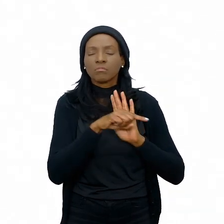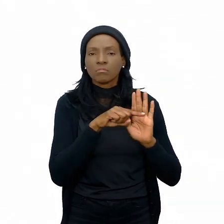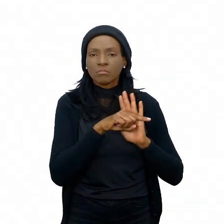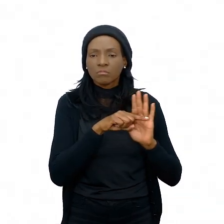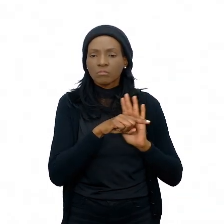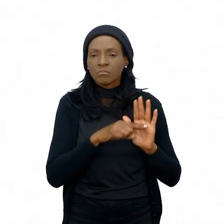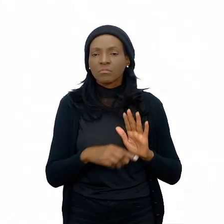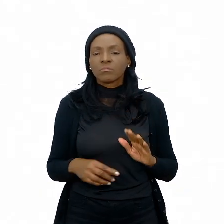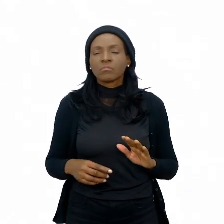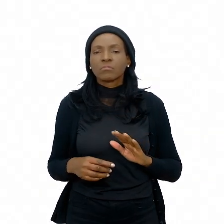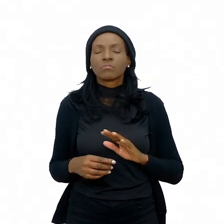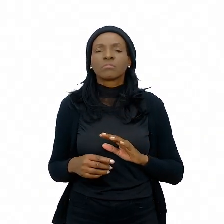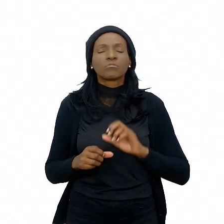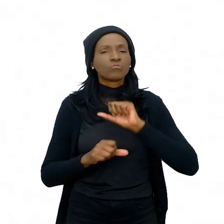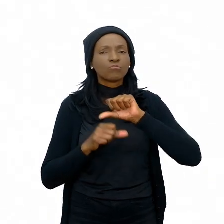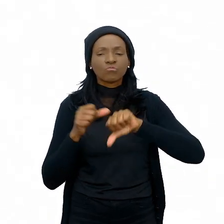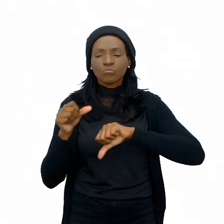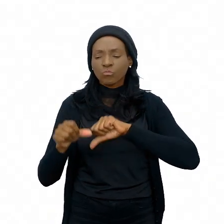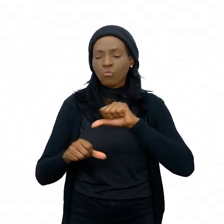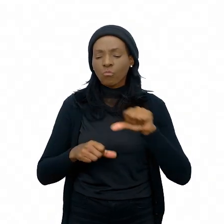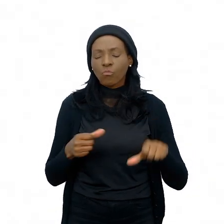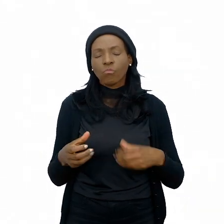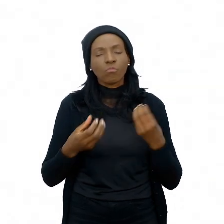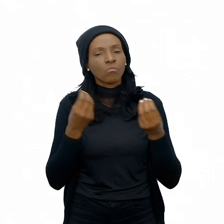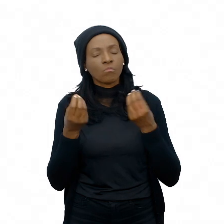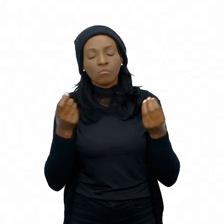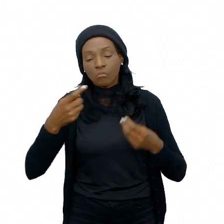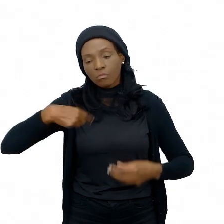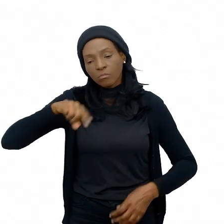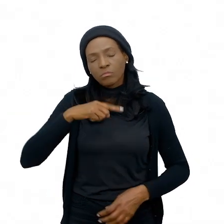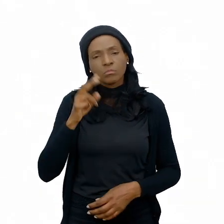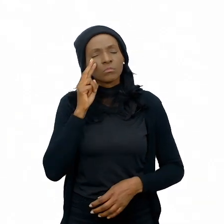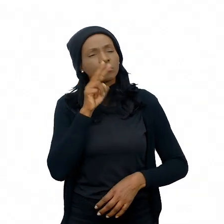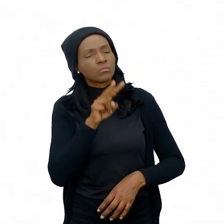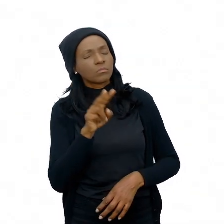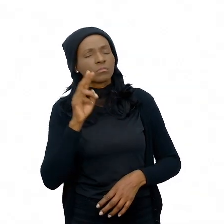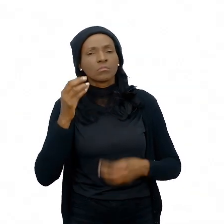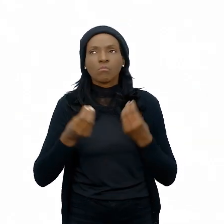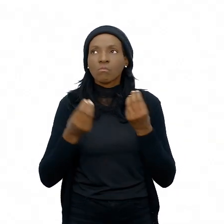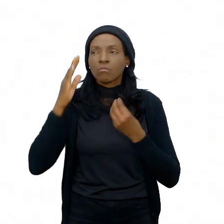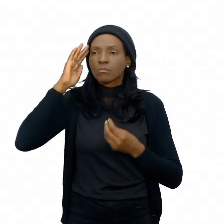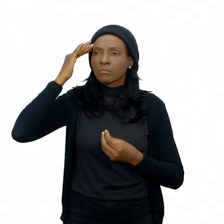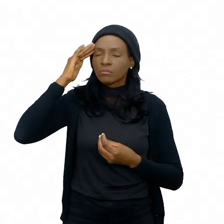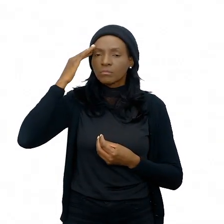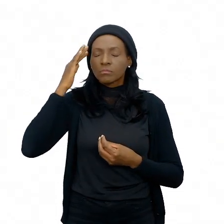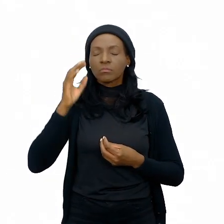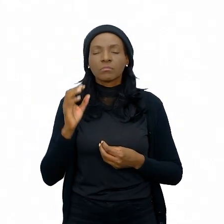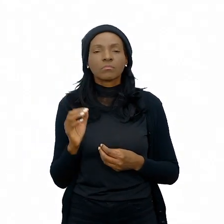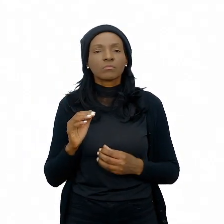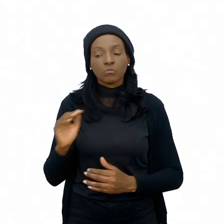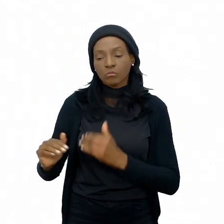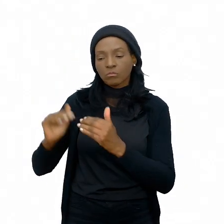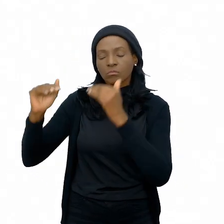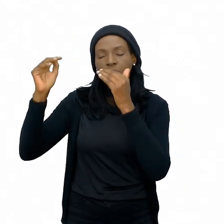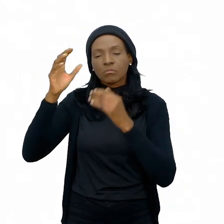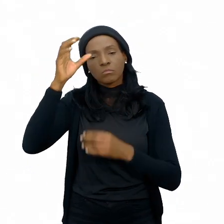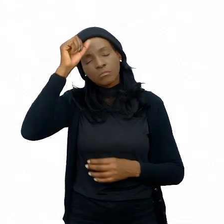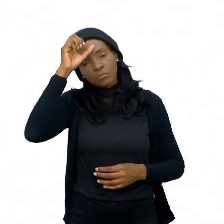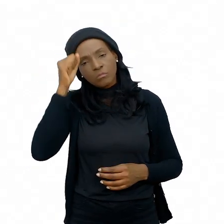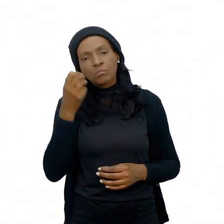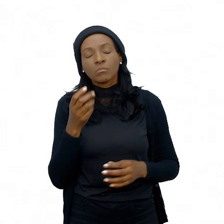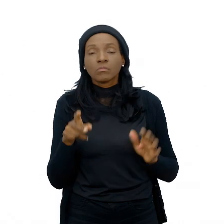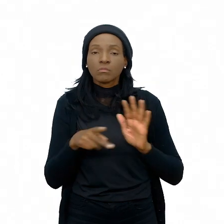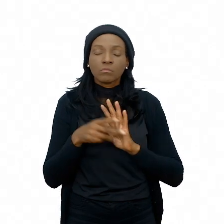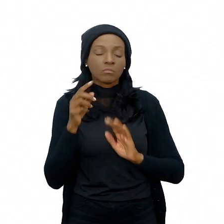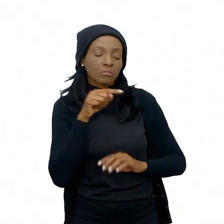pesquisas modificaram a nossa forma de ver e de compreender como se dá a evolução desse conhecimento pelas